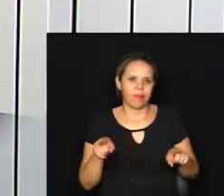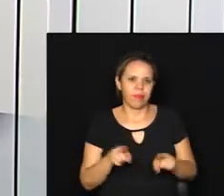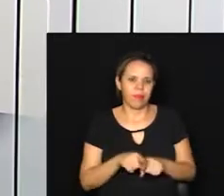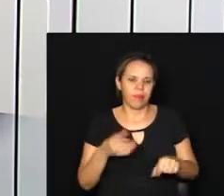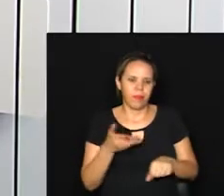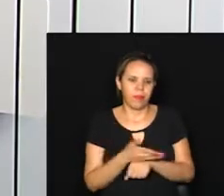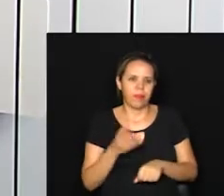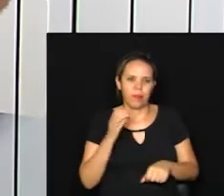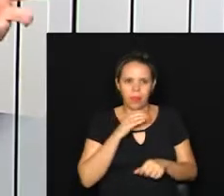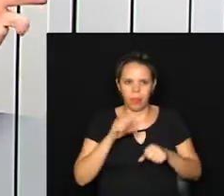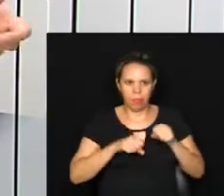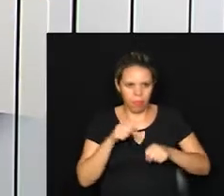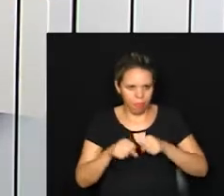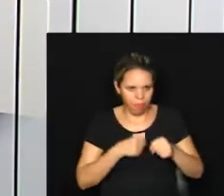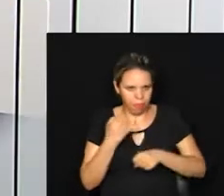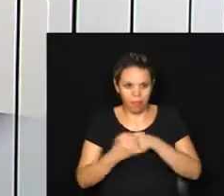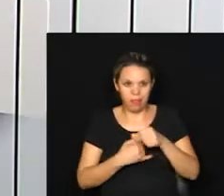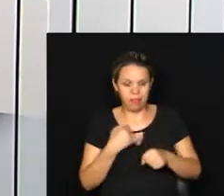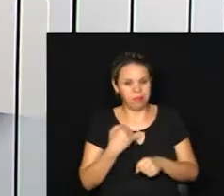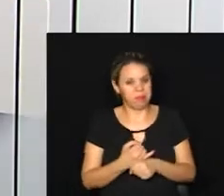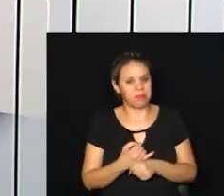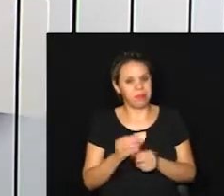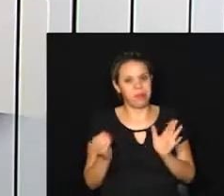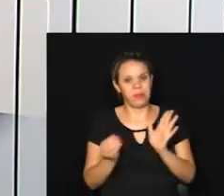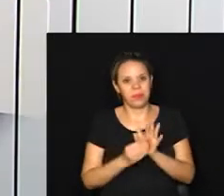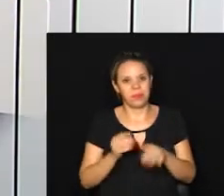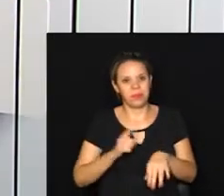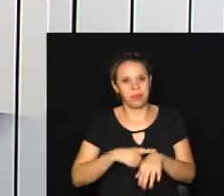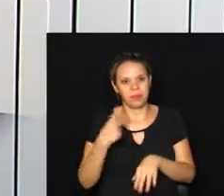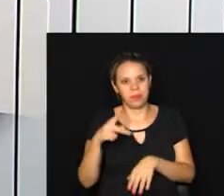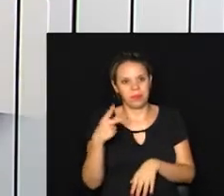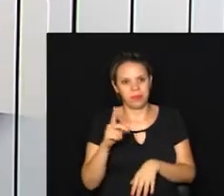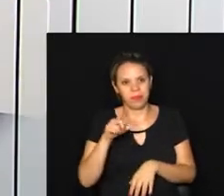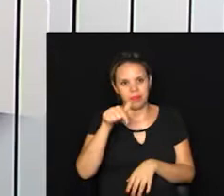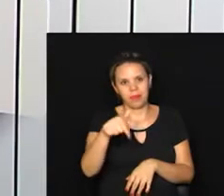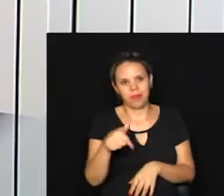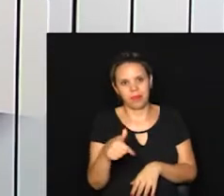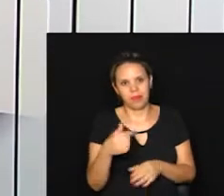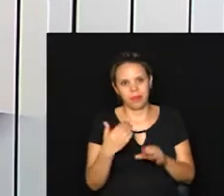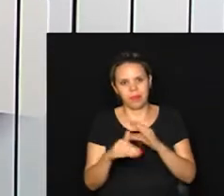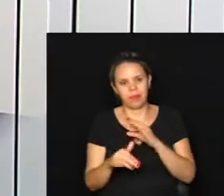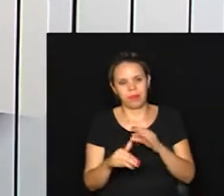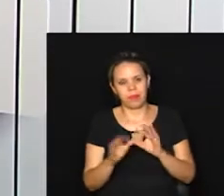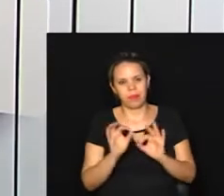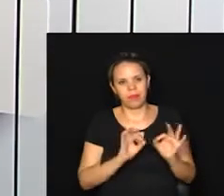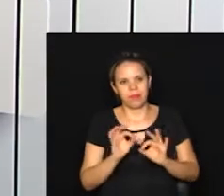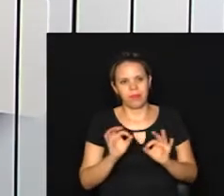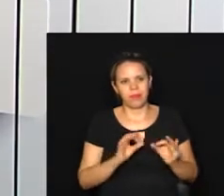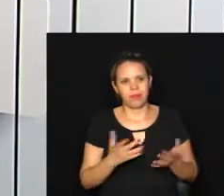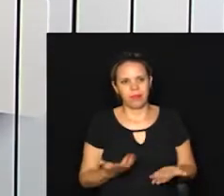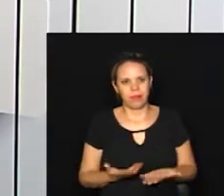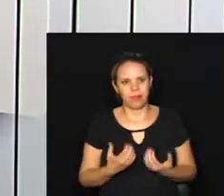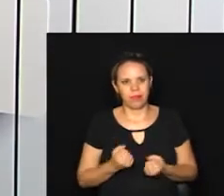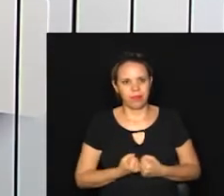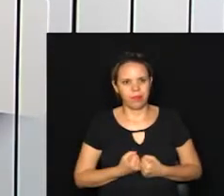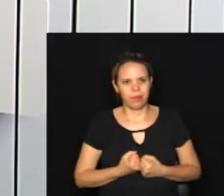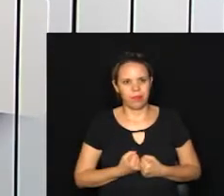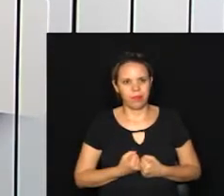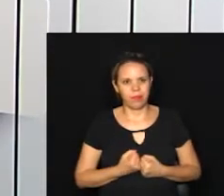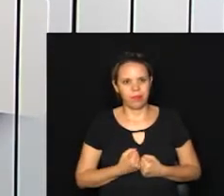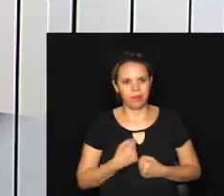participar dessa corrida de forma virtual. Você marca o seu tempo e depois envia a organização. Vamos fazer o